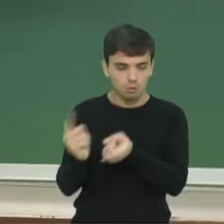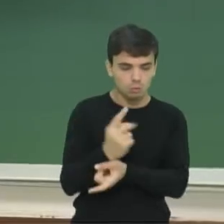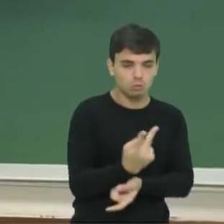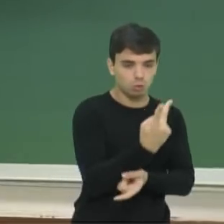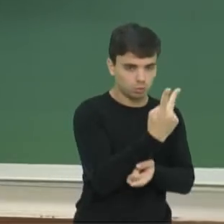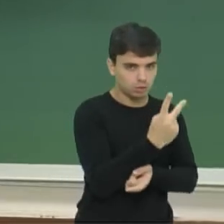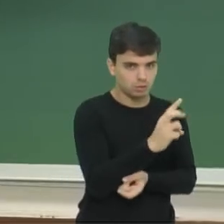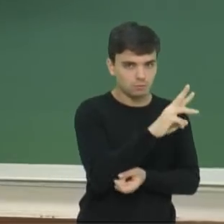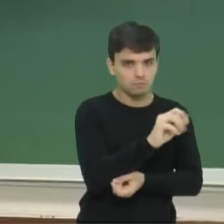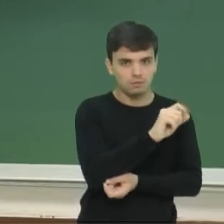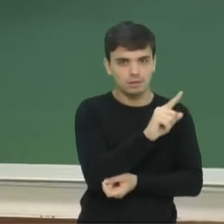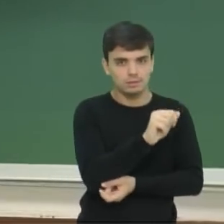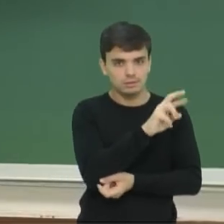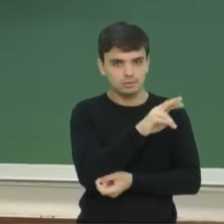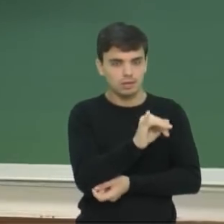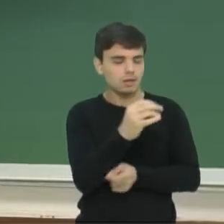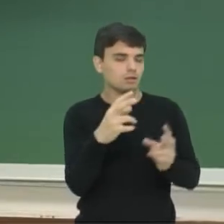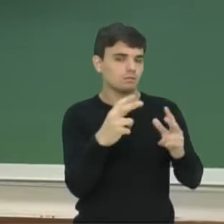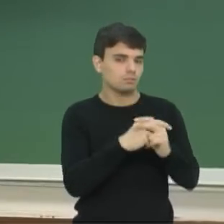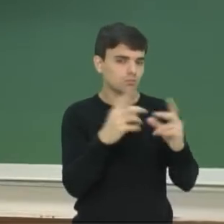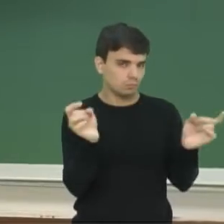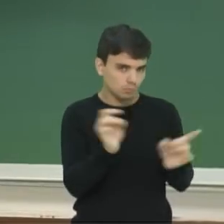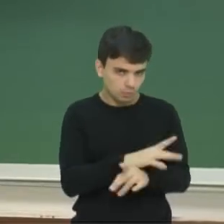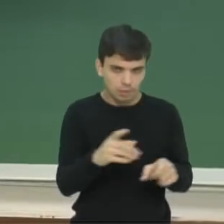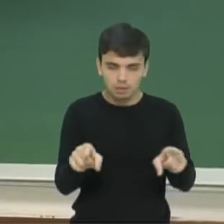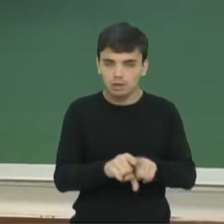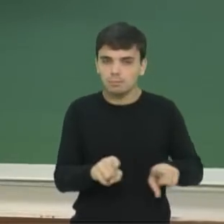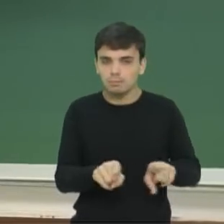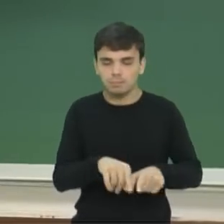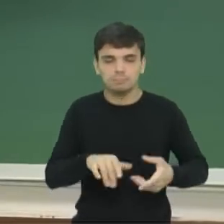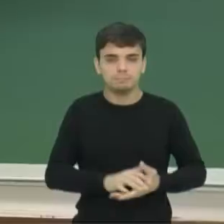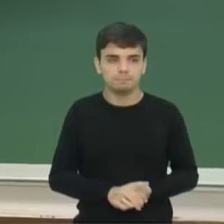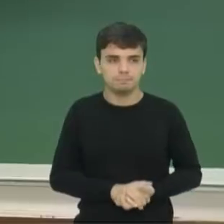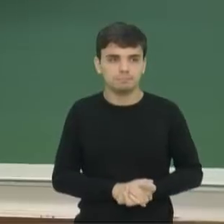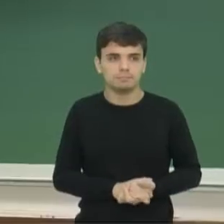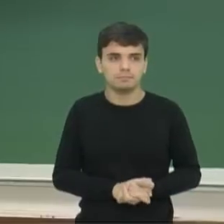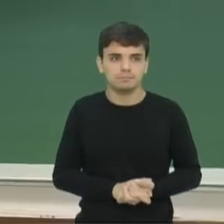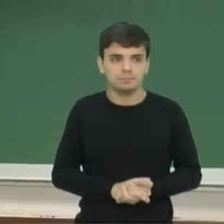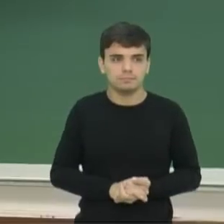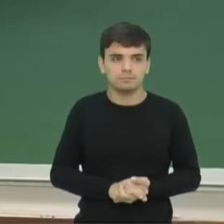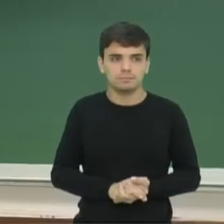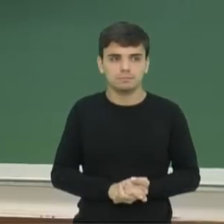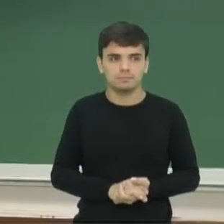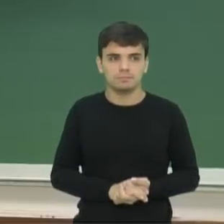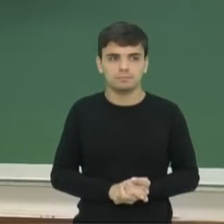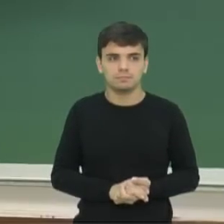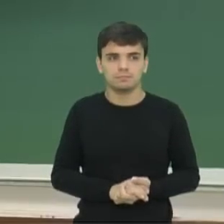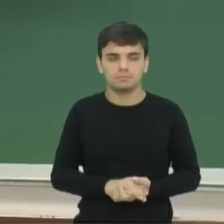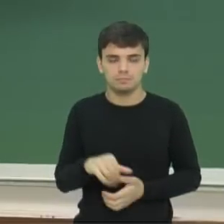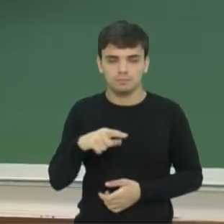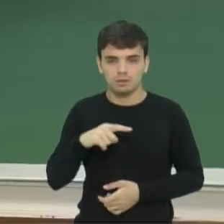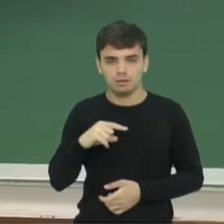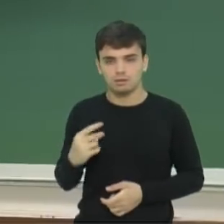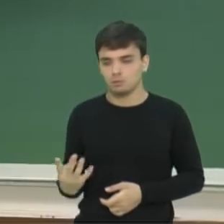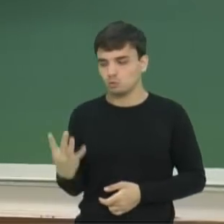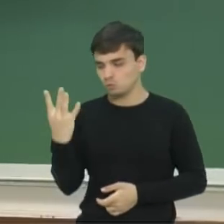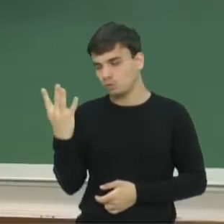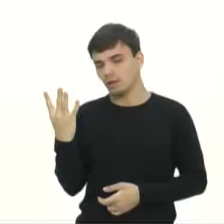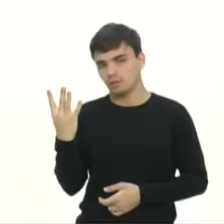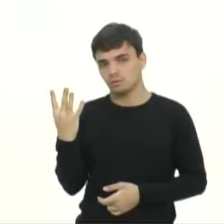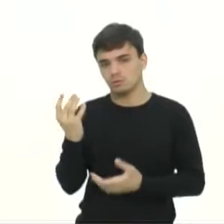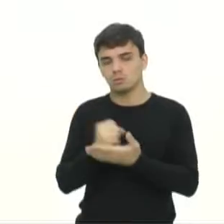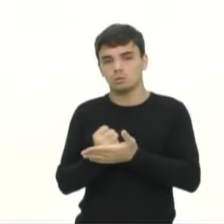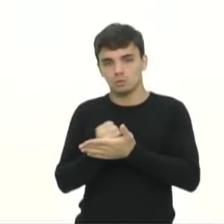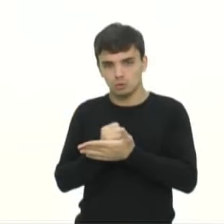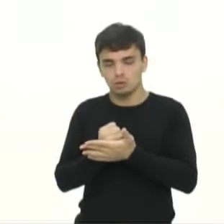diferenças entre o Ippon e o Vasari. Então, o Ippon está baseado nesses 4 pilares, que é controle, velocidade,